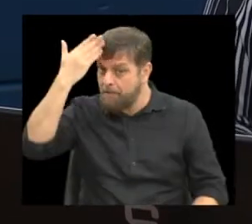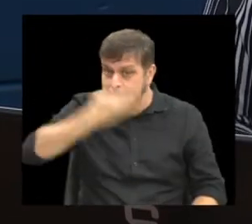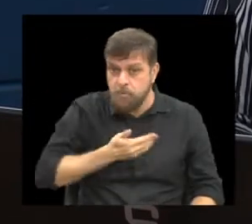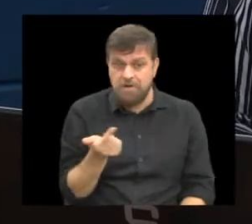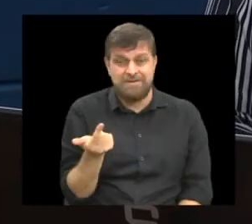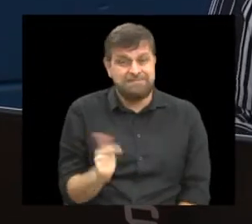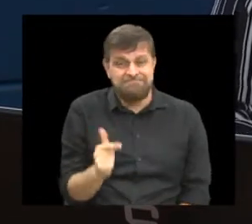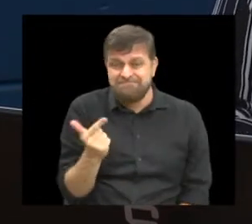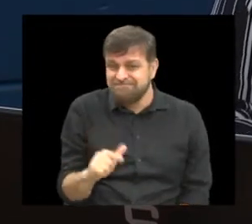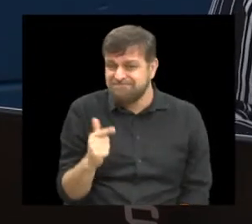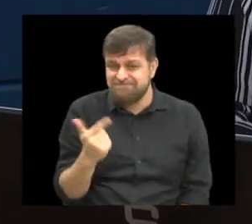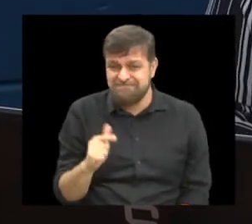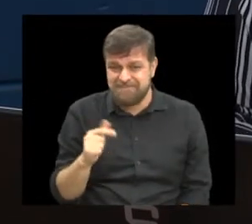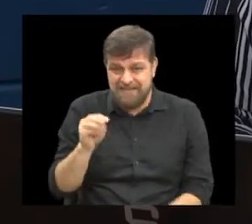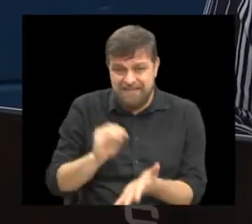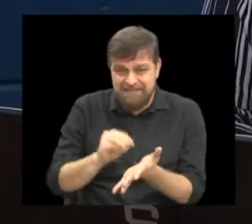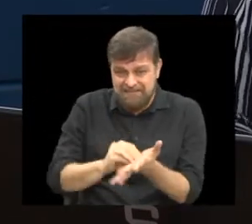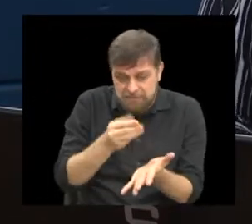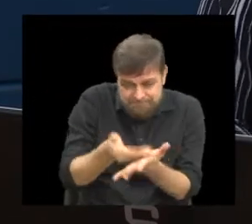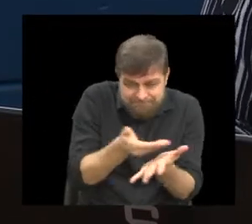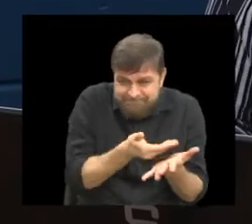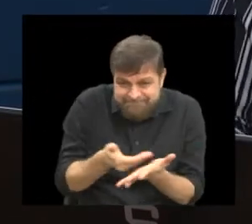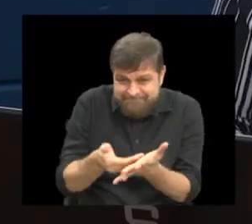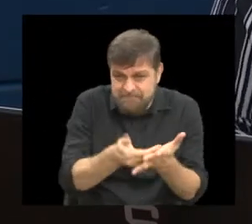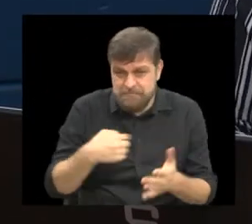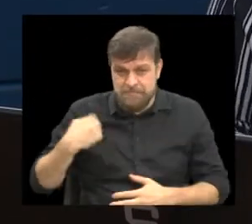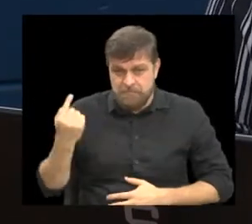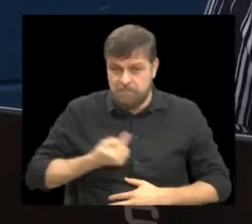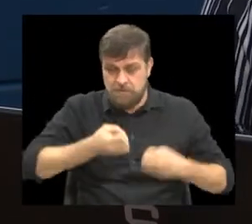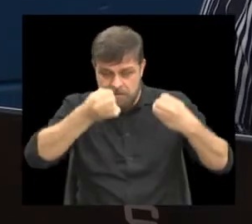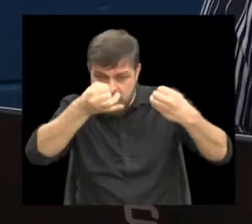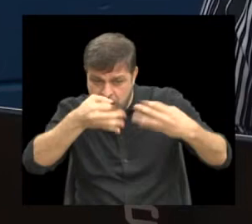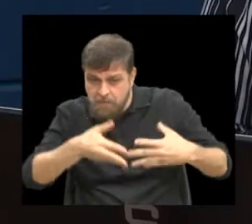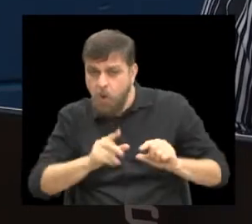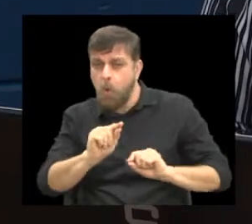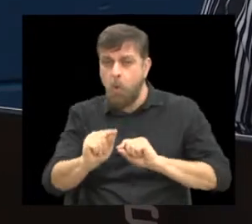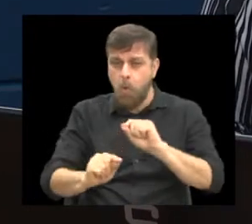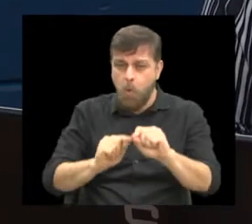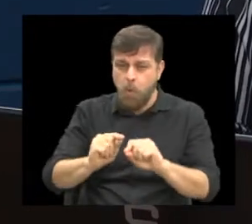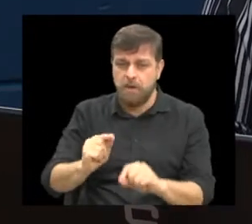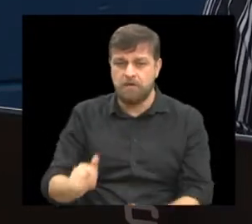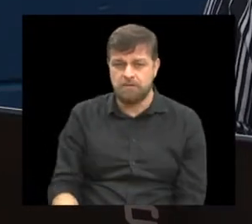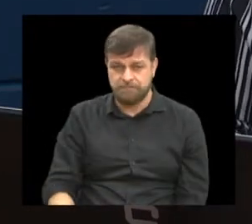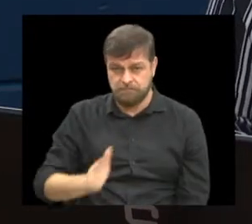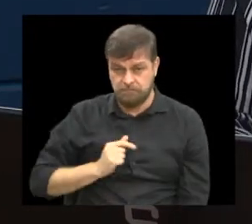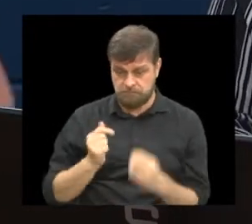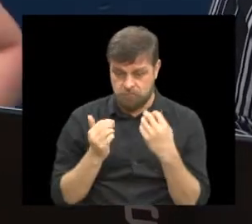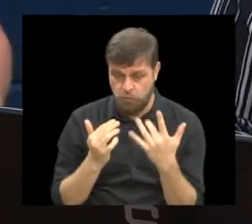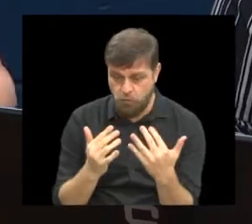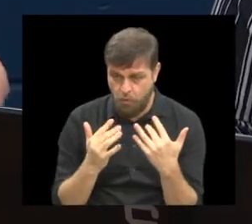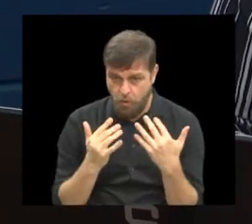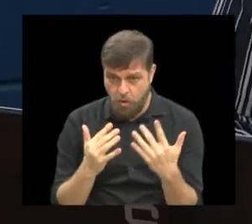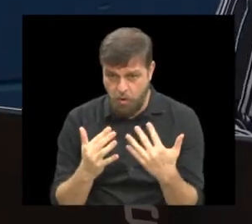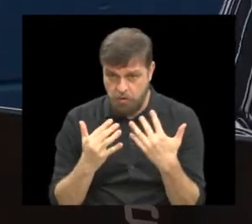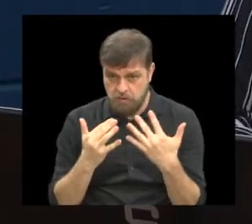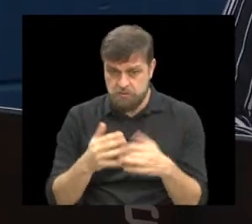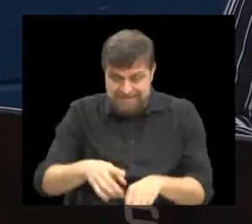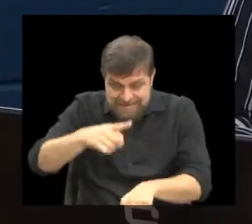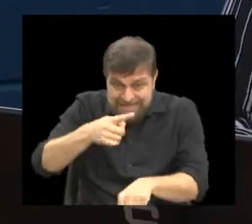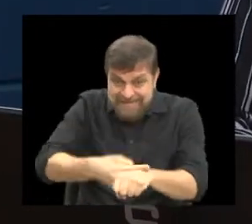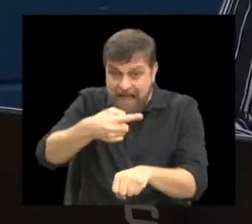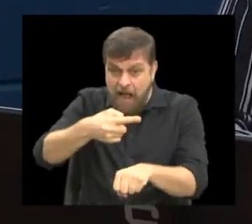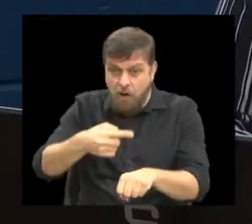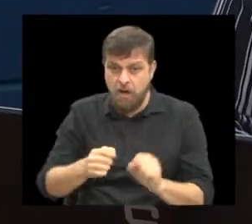comprovado muita coisa. Então, a gente está falando nesse sentido de que o autista, no